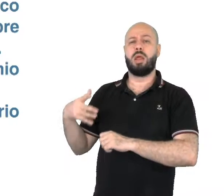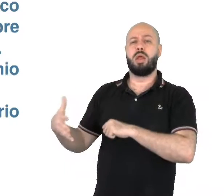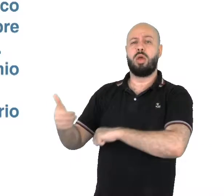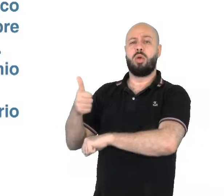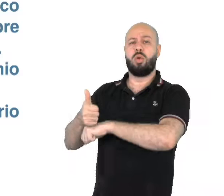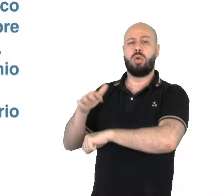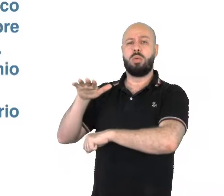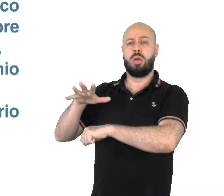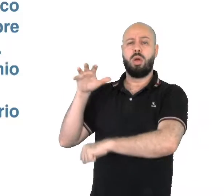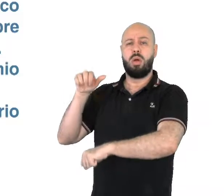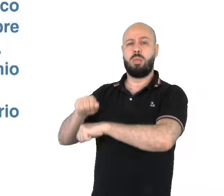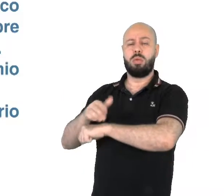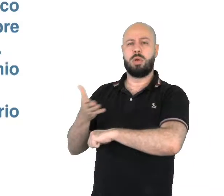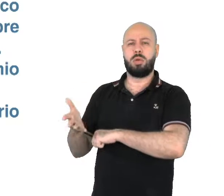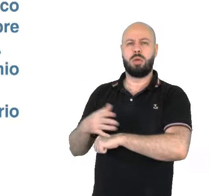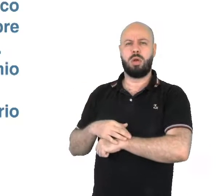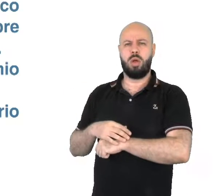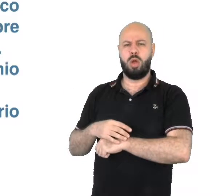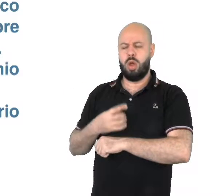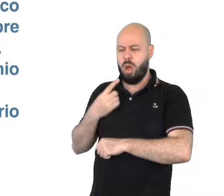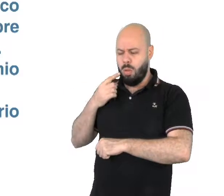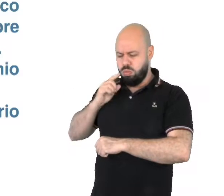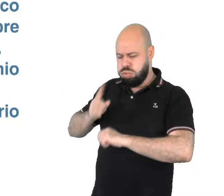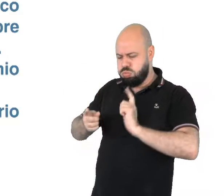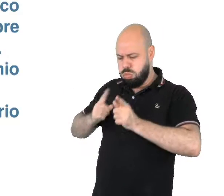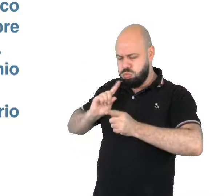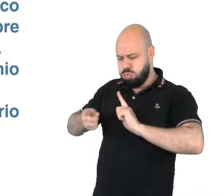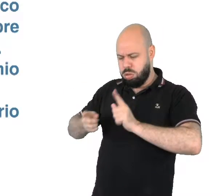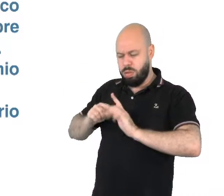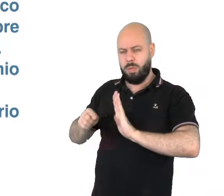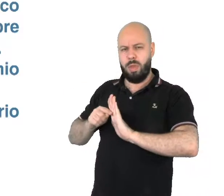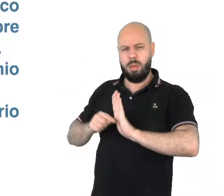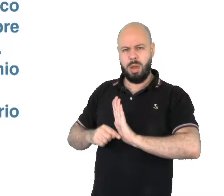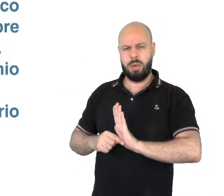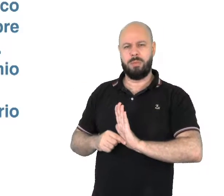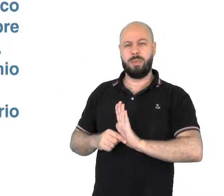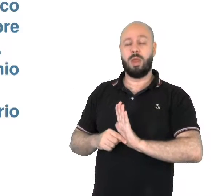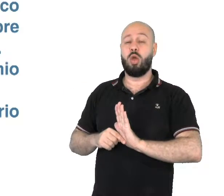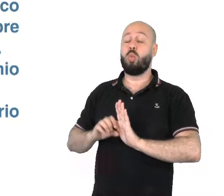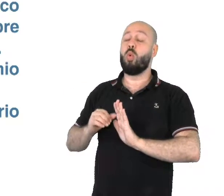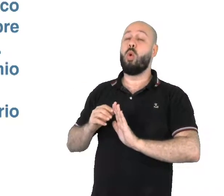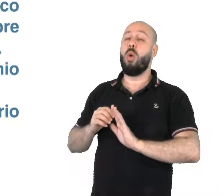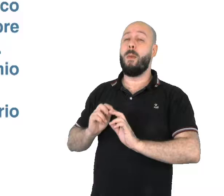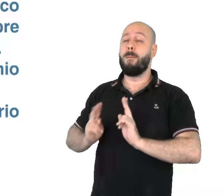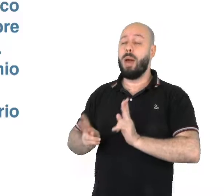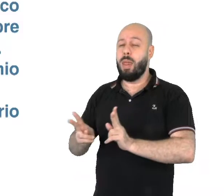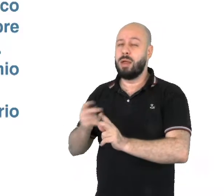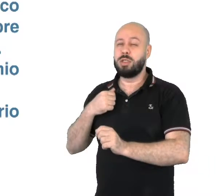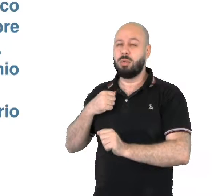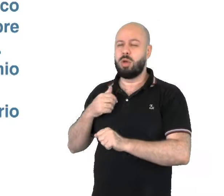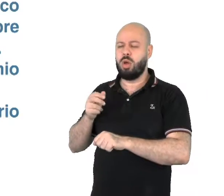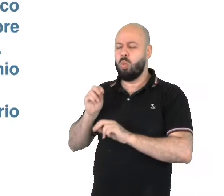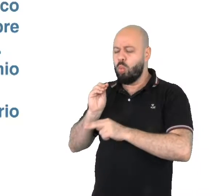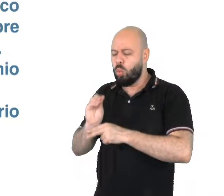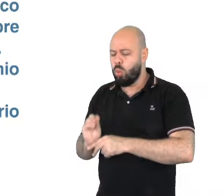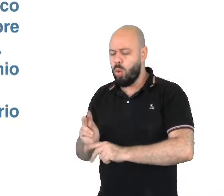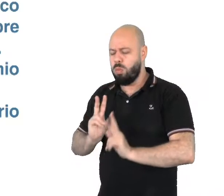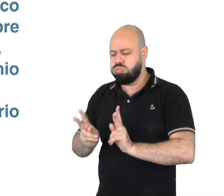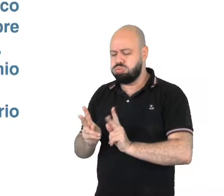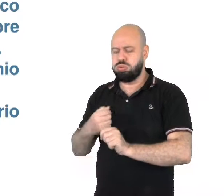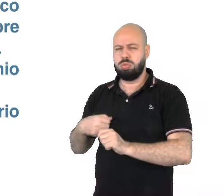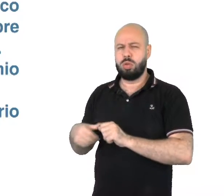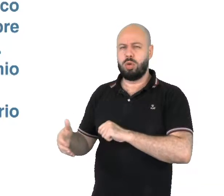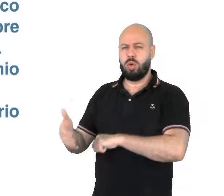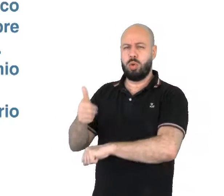pessoal? Doutrinação ou criação de manutenção dessas colônias,